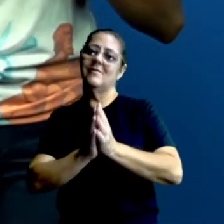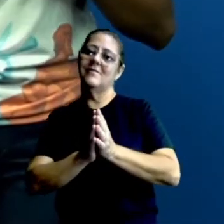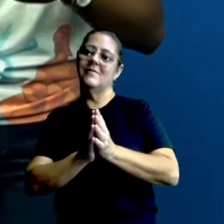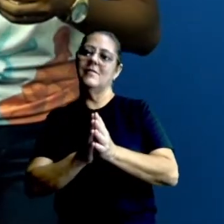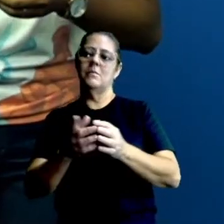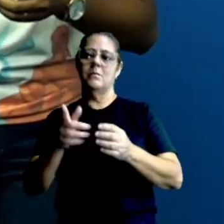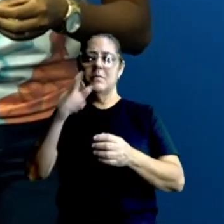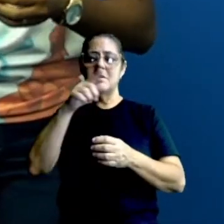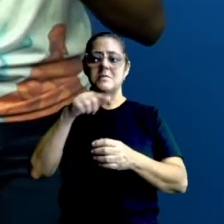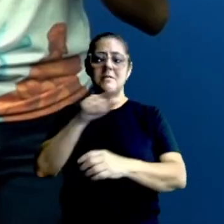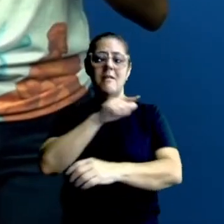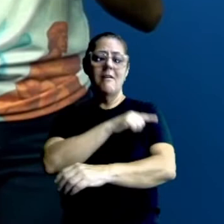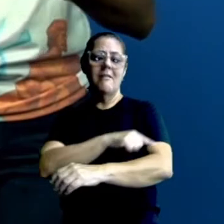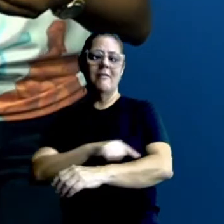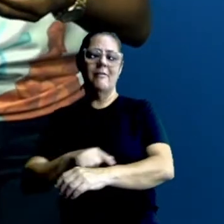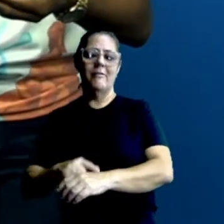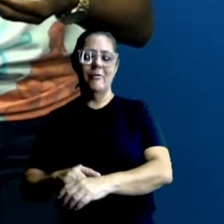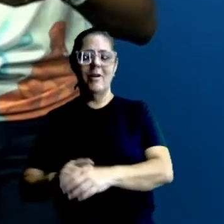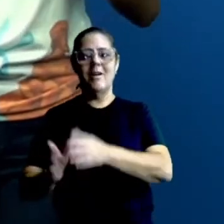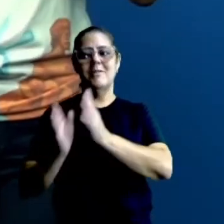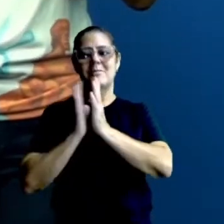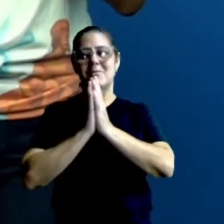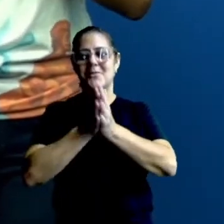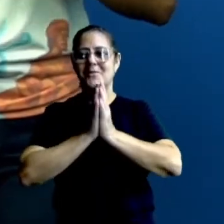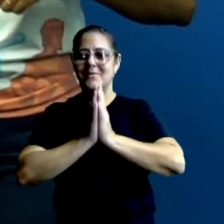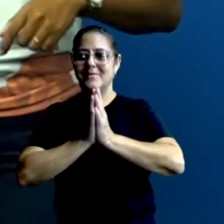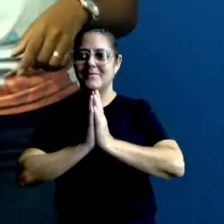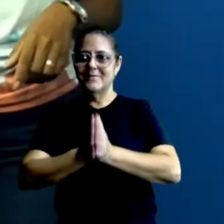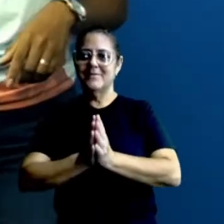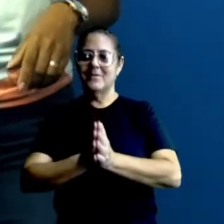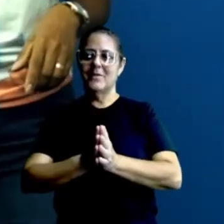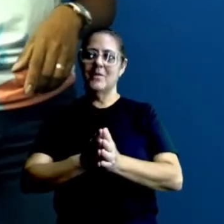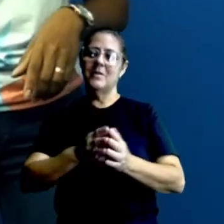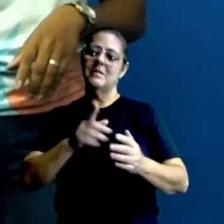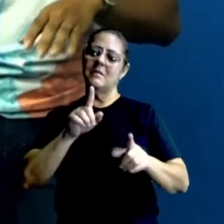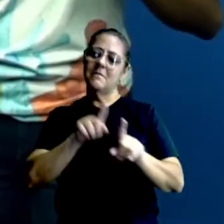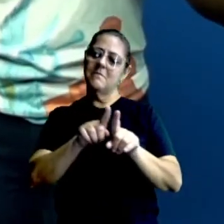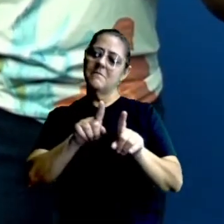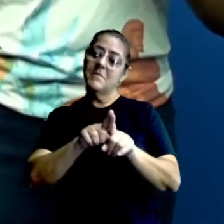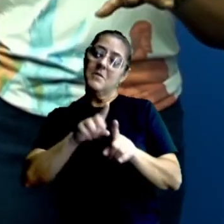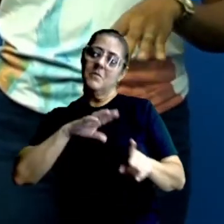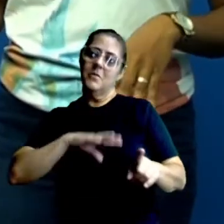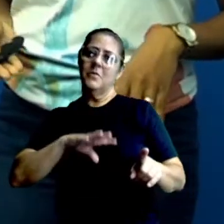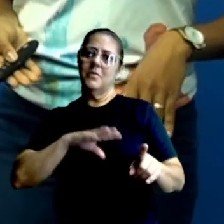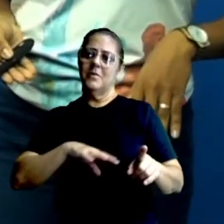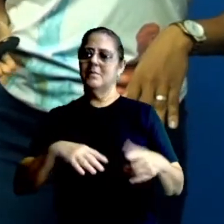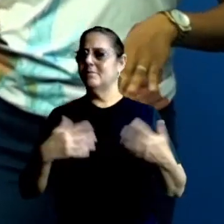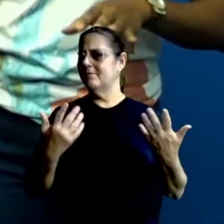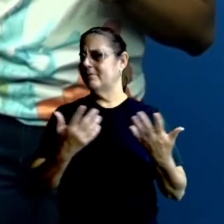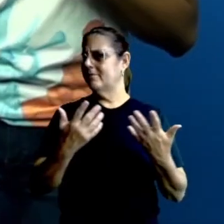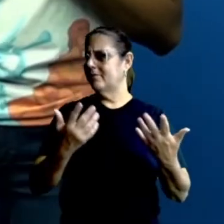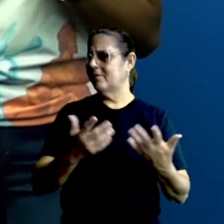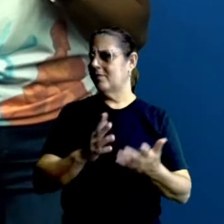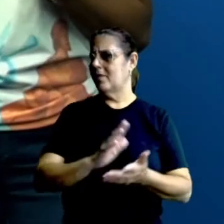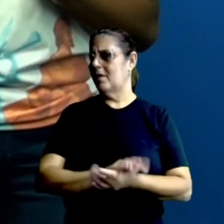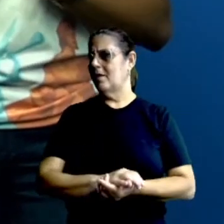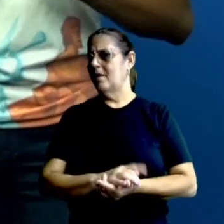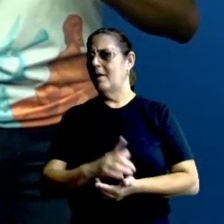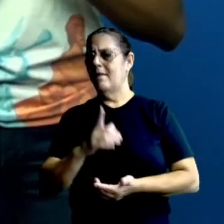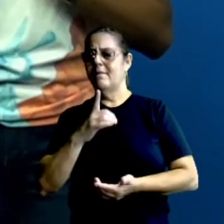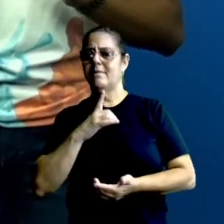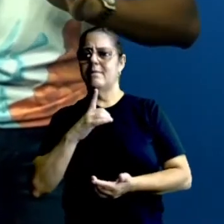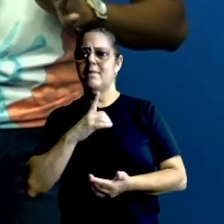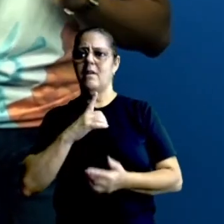que você usa sempre a expressão de por favor. Isso na nossa língua portuguesa também. Agora,